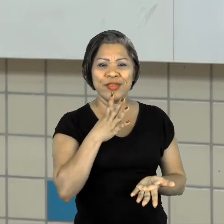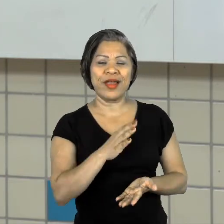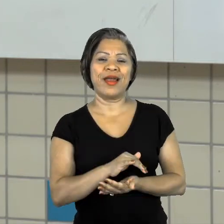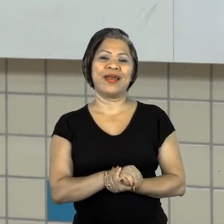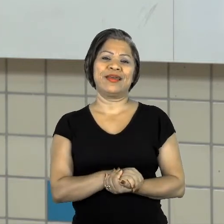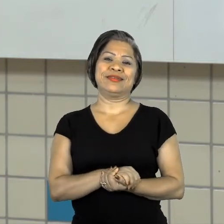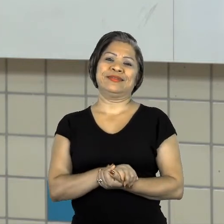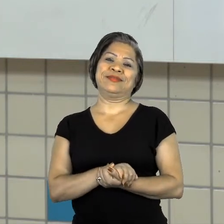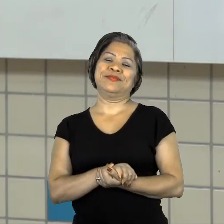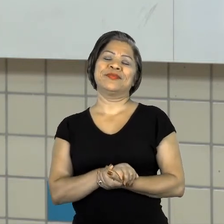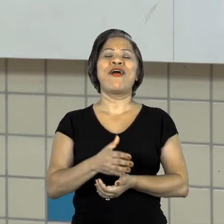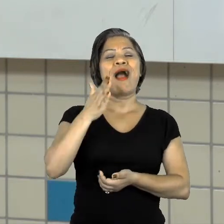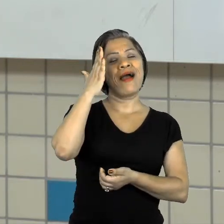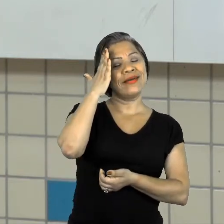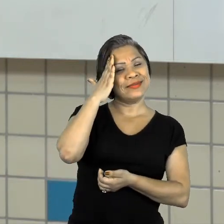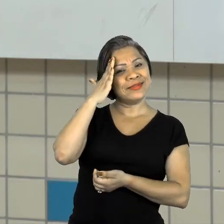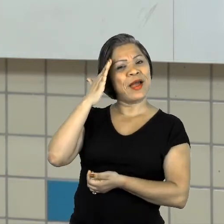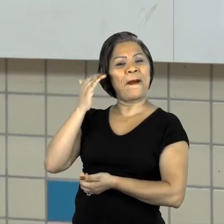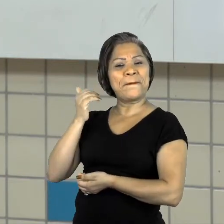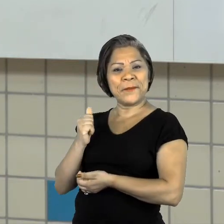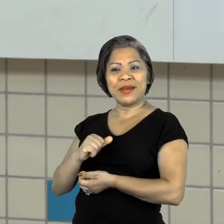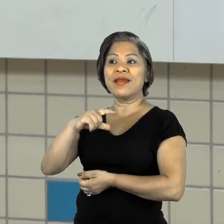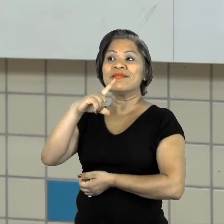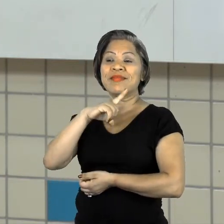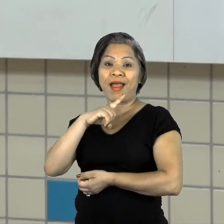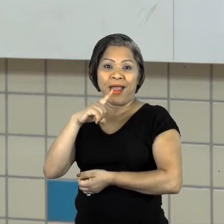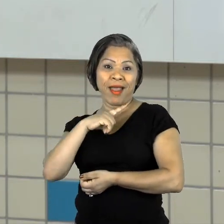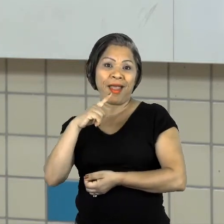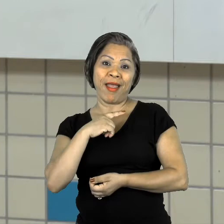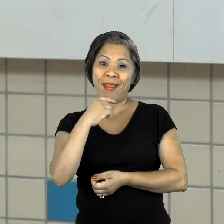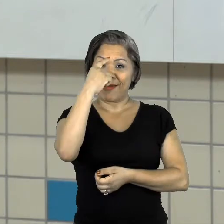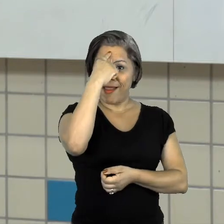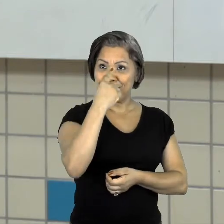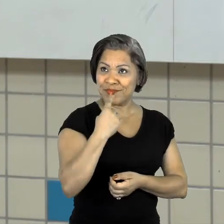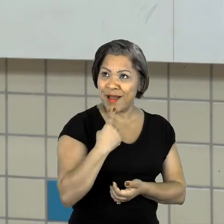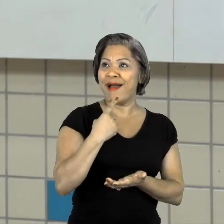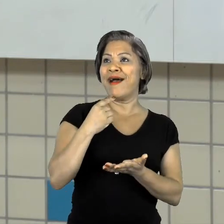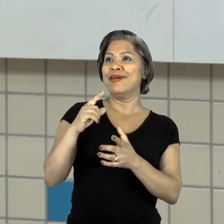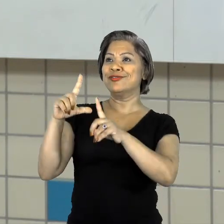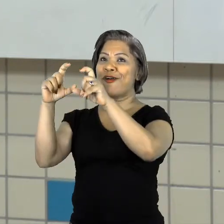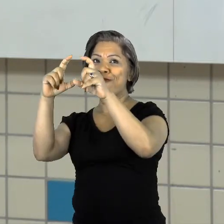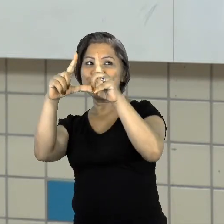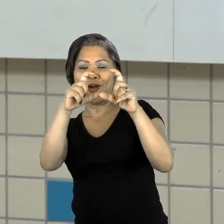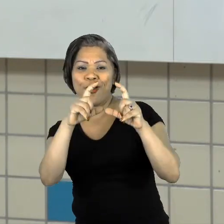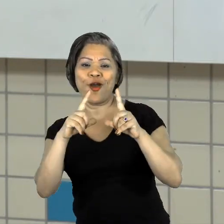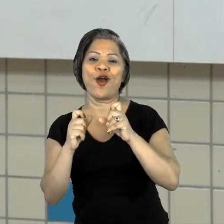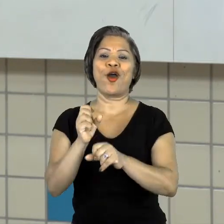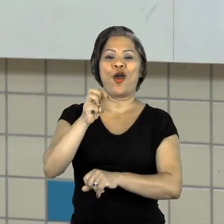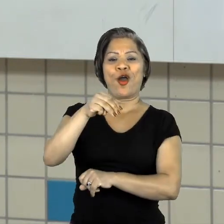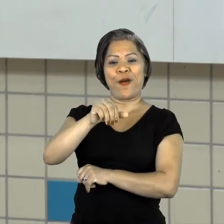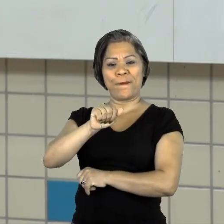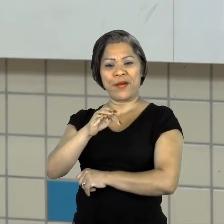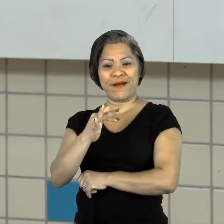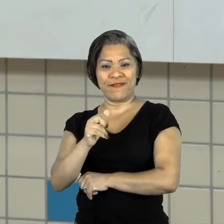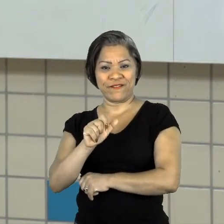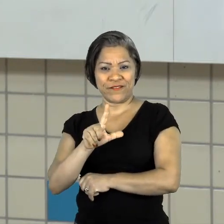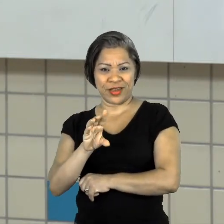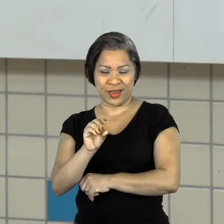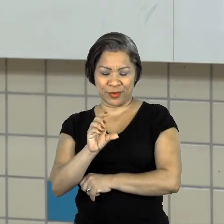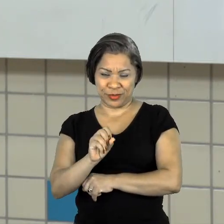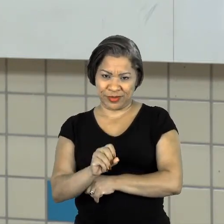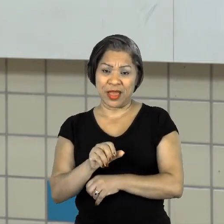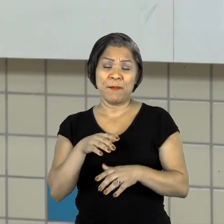quase todas as ruas têm a imagem da Mafalda, de tão importante que é essa representação que